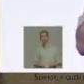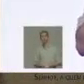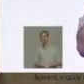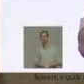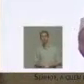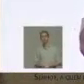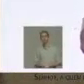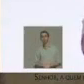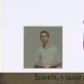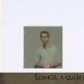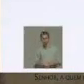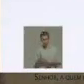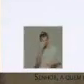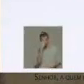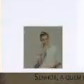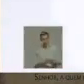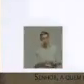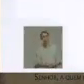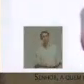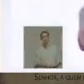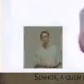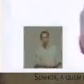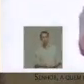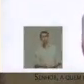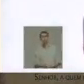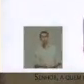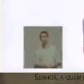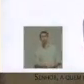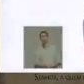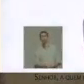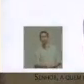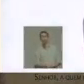tinha dinheiro. Ele tinha uma vida boa. Mas porque ele tinha um sonho aqui dentro.